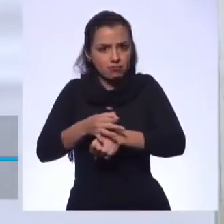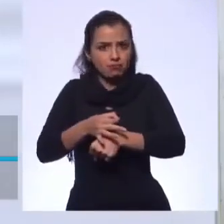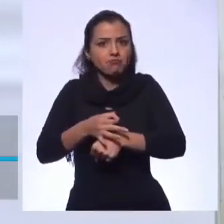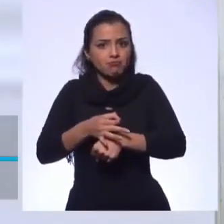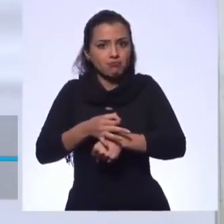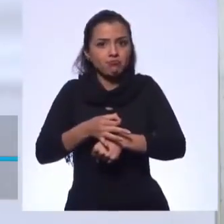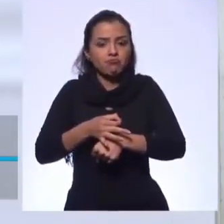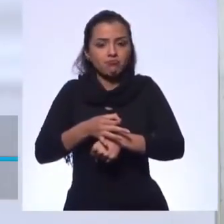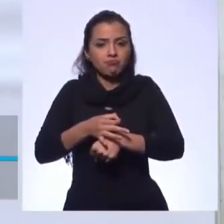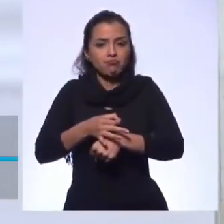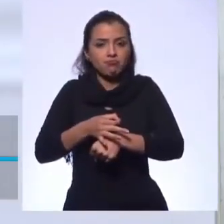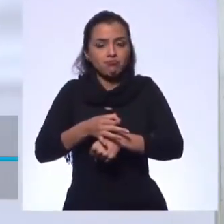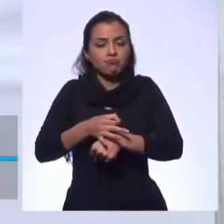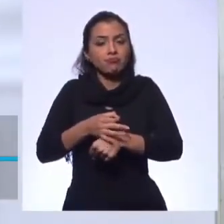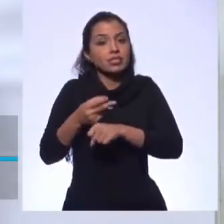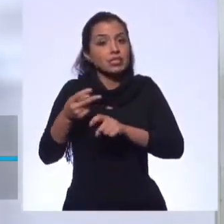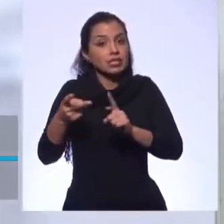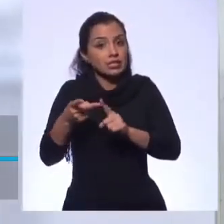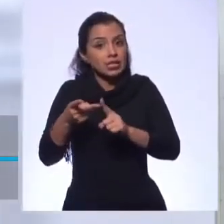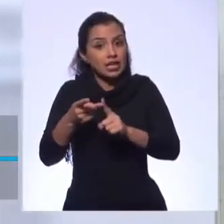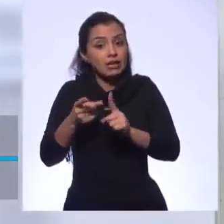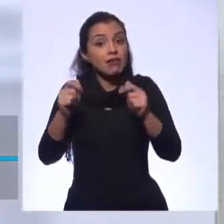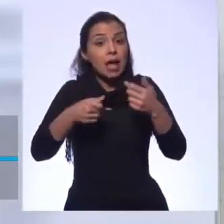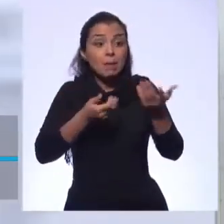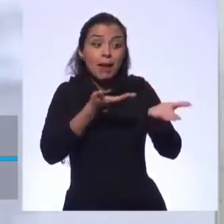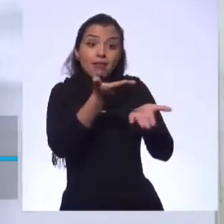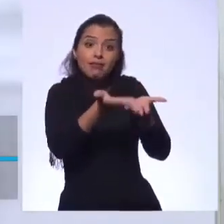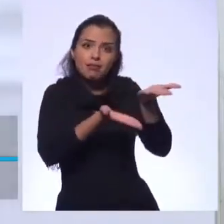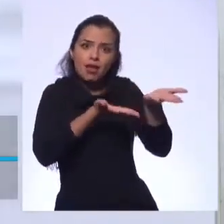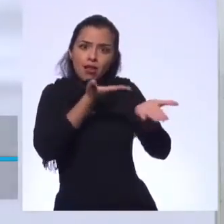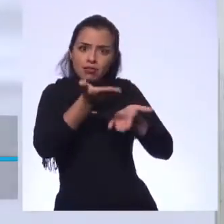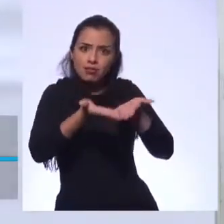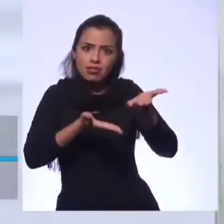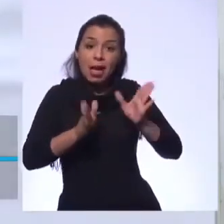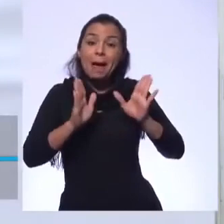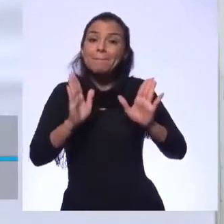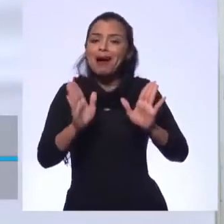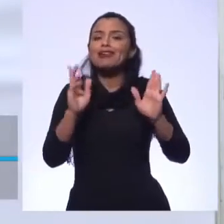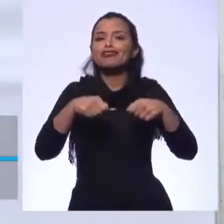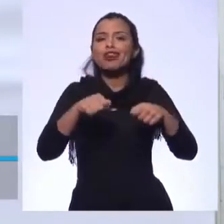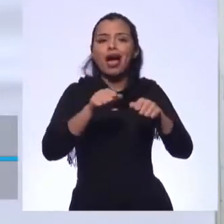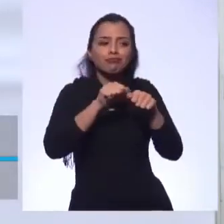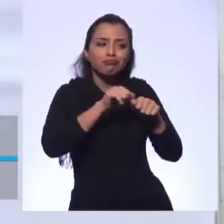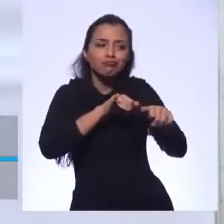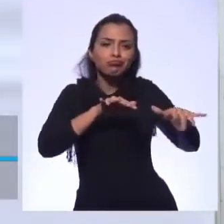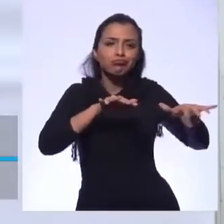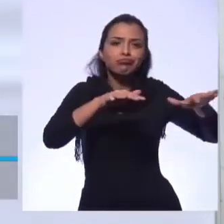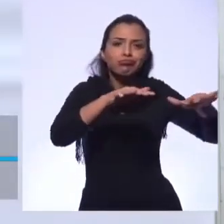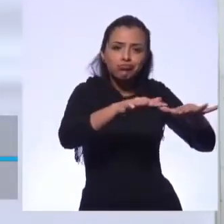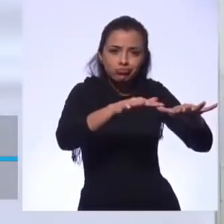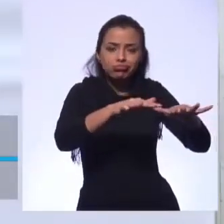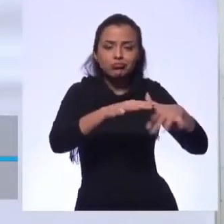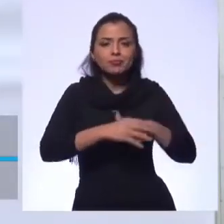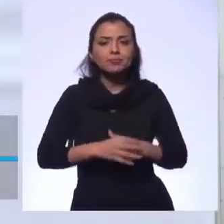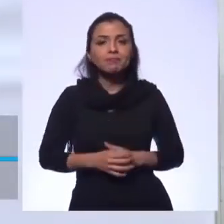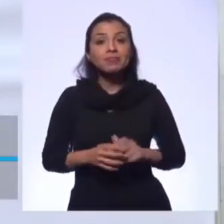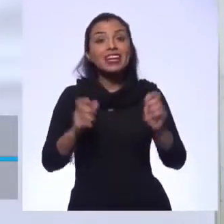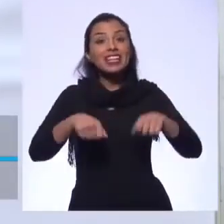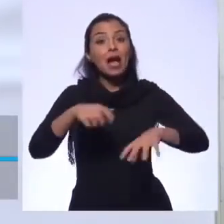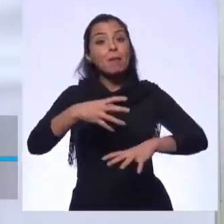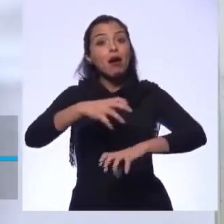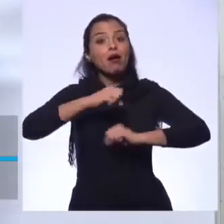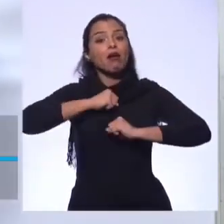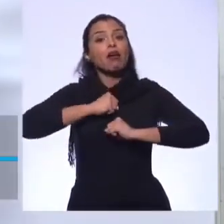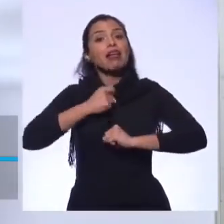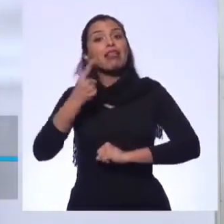Tá? Até essa fase, a sífilis é tratável, só que a pessoa já está transmitindo. A pessoa pode ficar 10 anos com essa bactéria